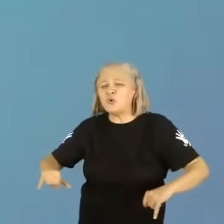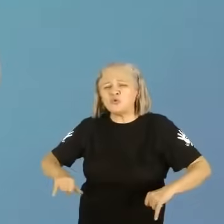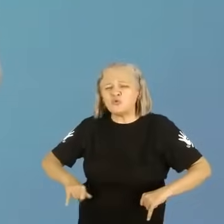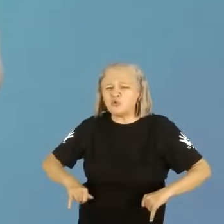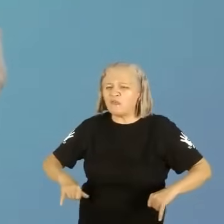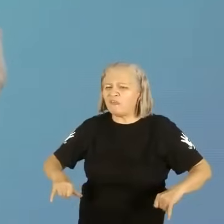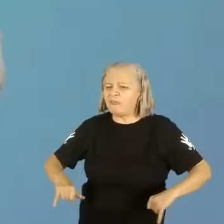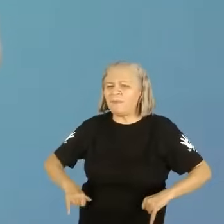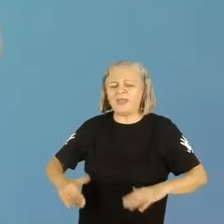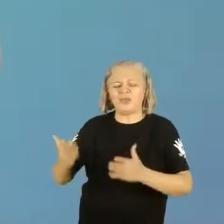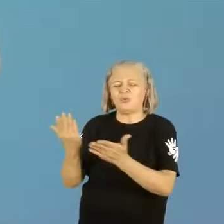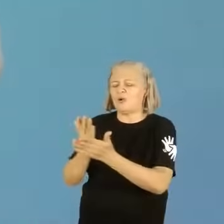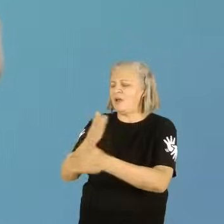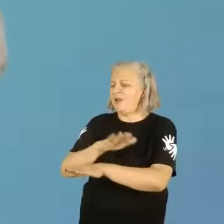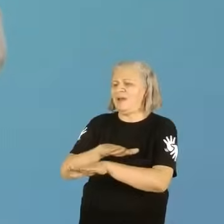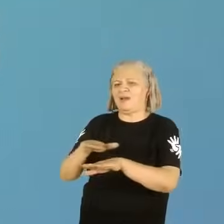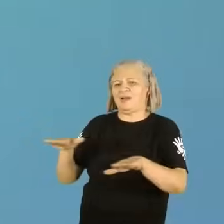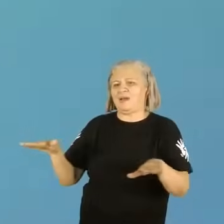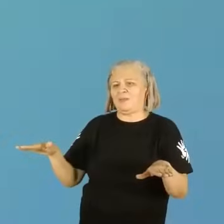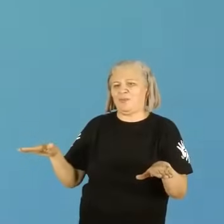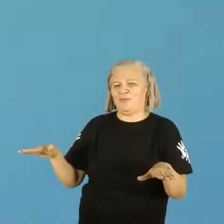sofrimento acabou.